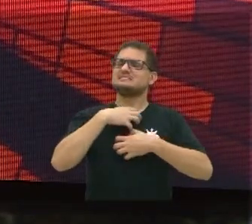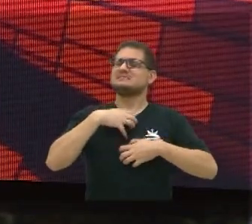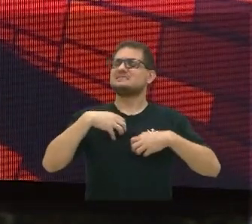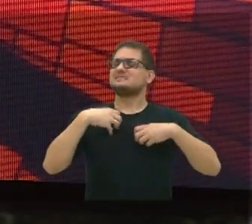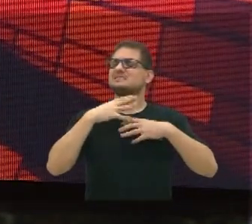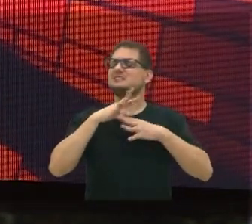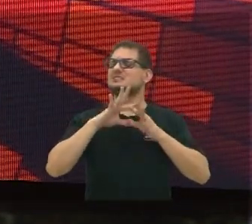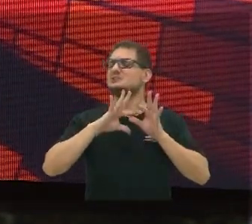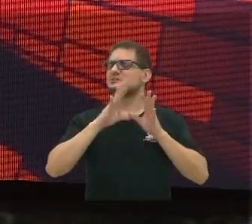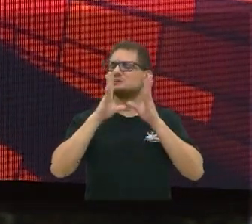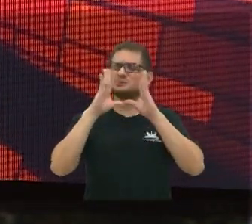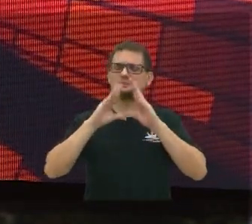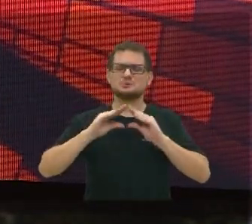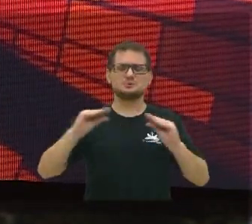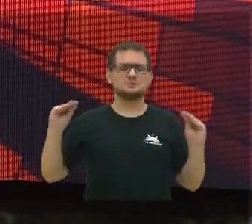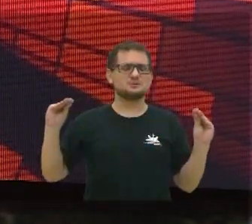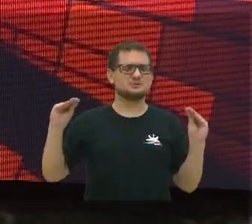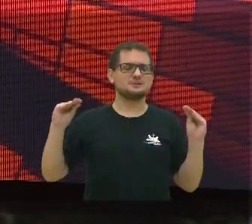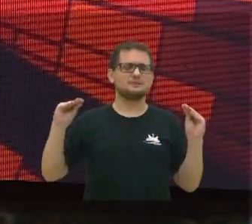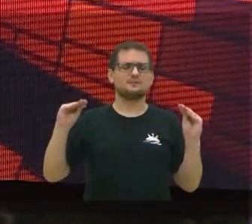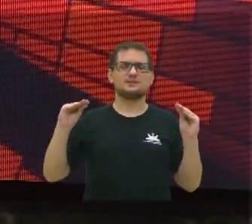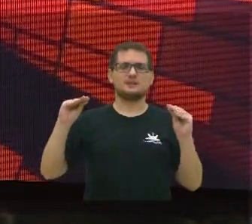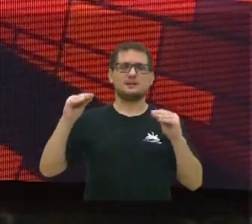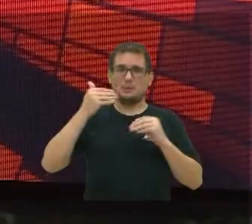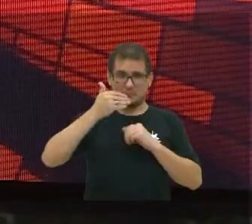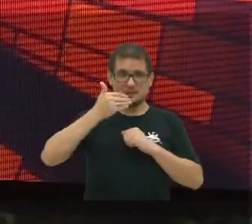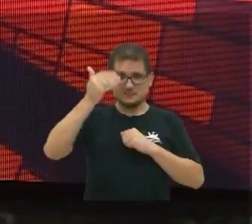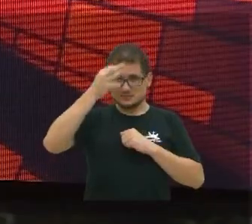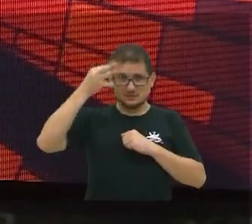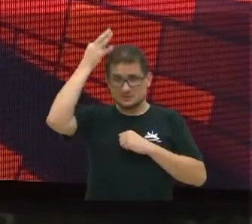perda da vontade de viver. Batismo,